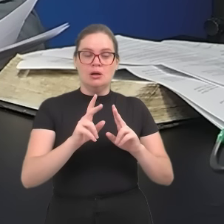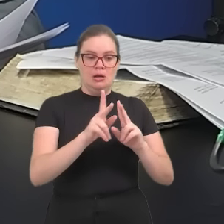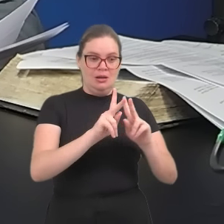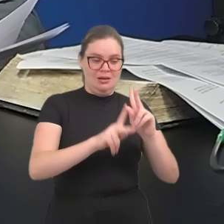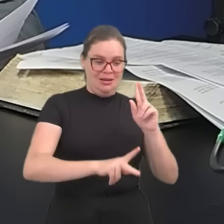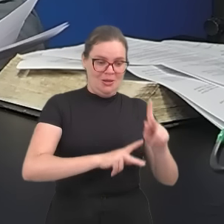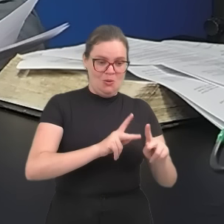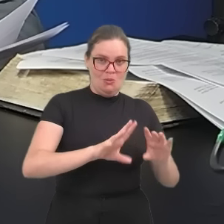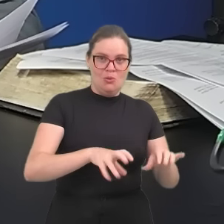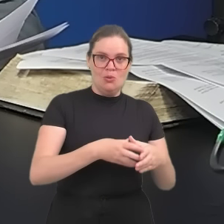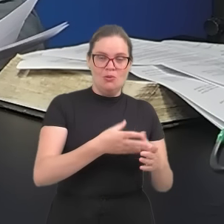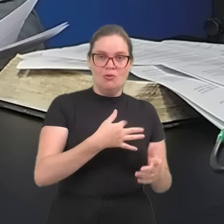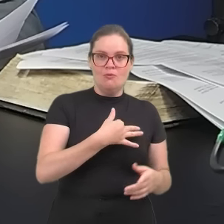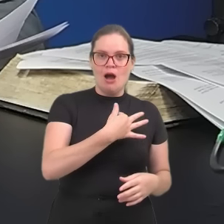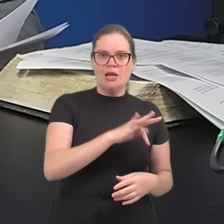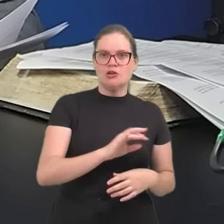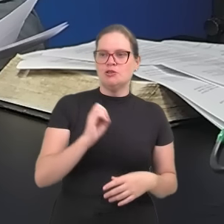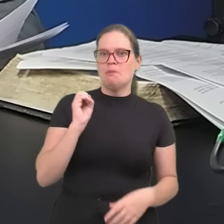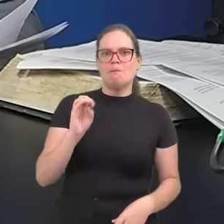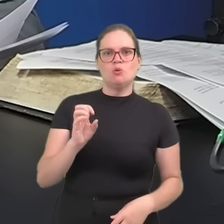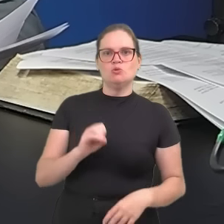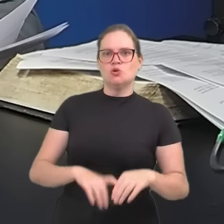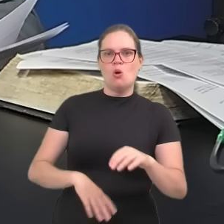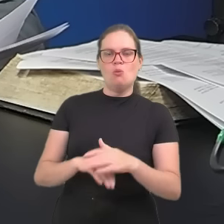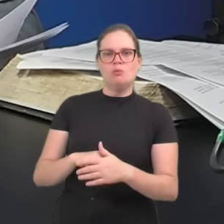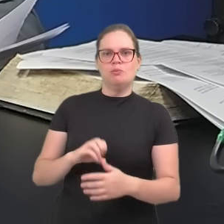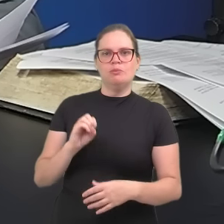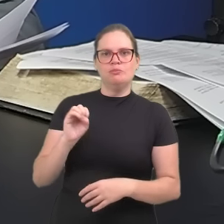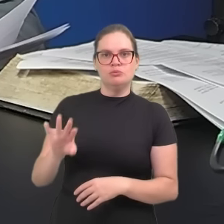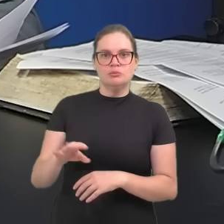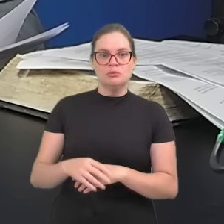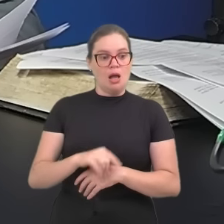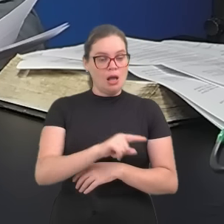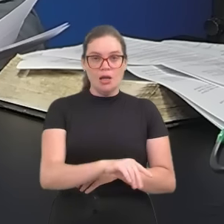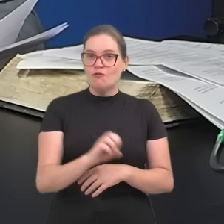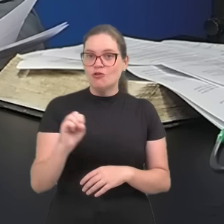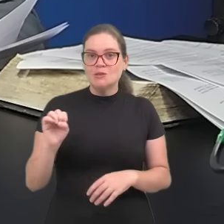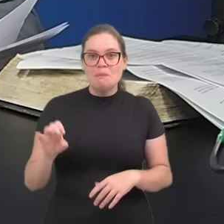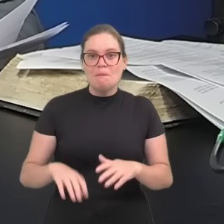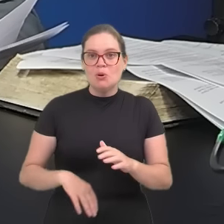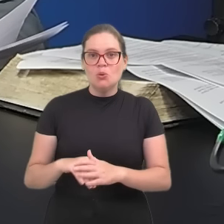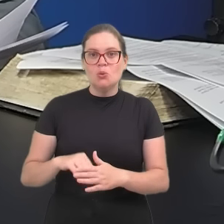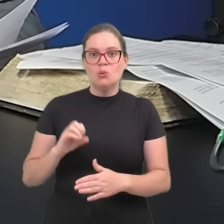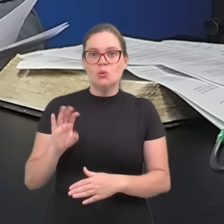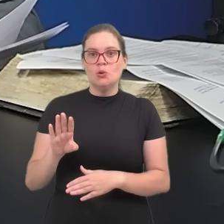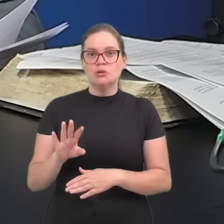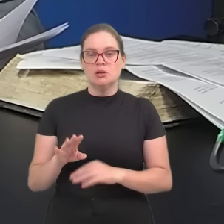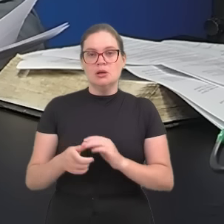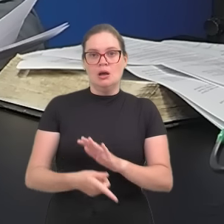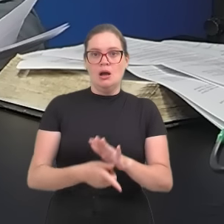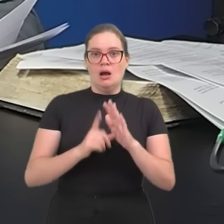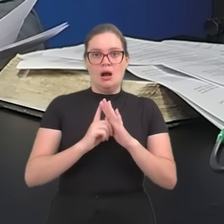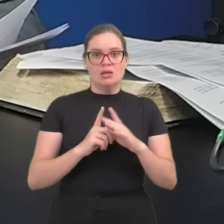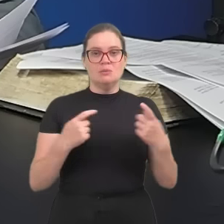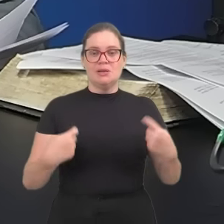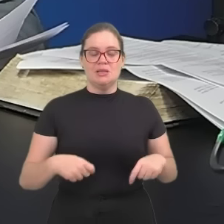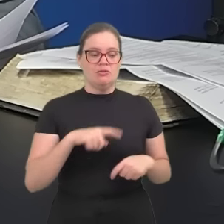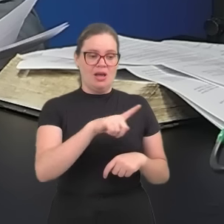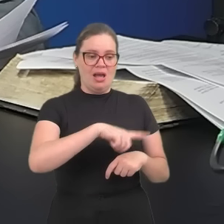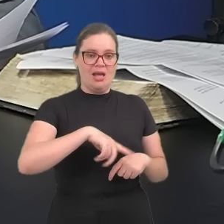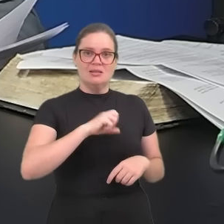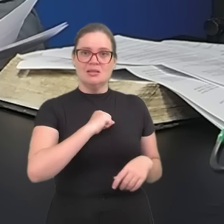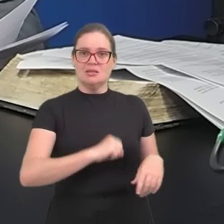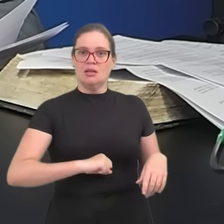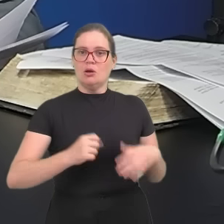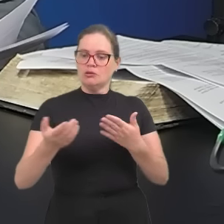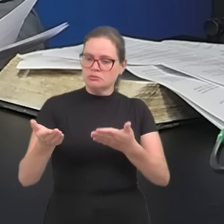expulsaram. O homem que tinha recebido a cura foi expulso no lugar que ele deveria ser acolhido, que ali